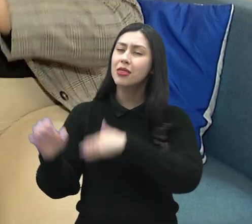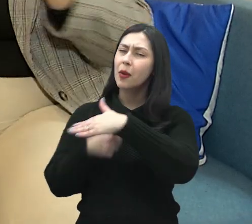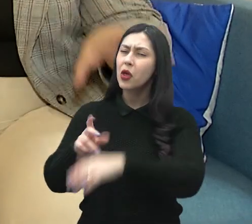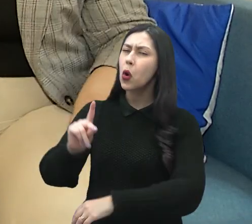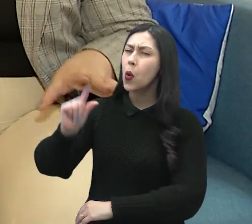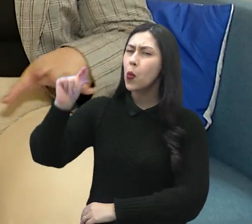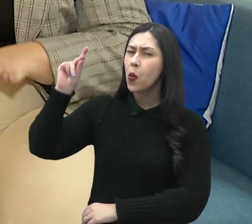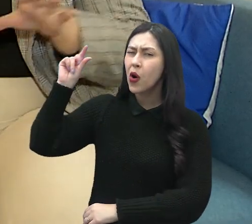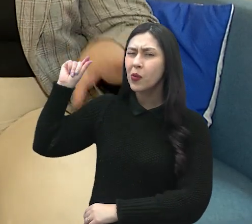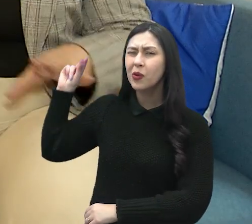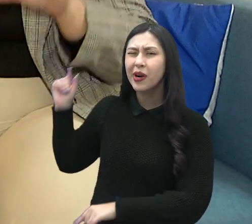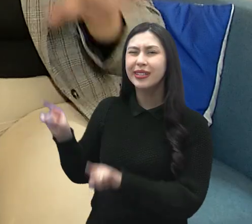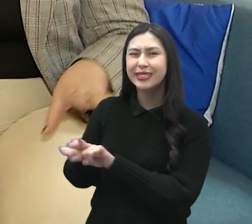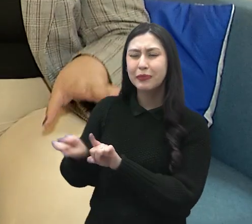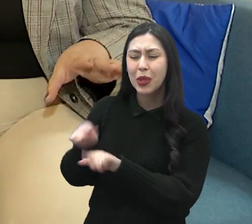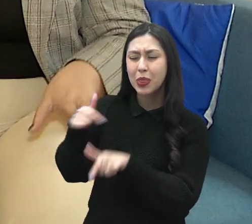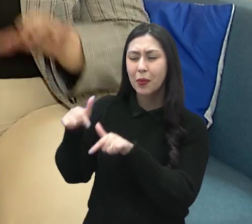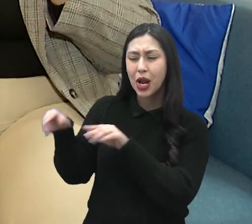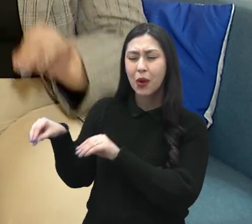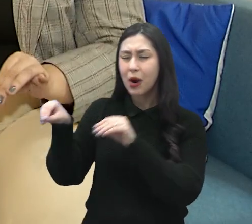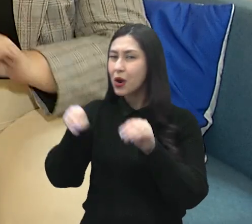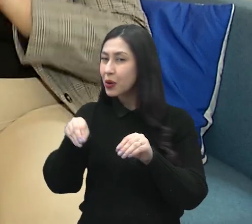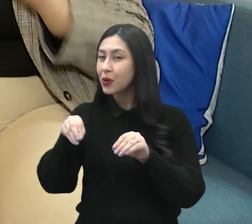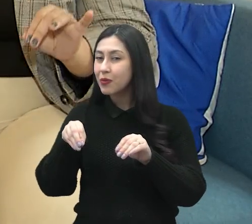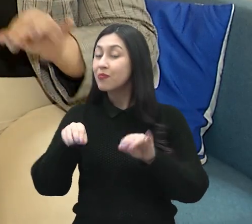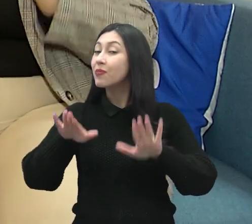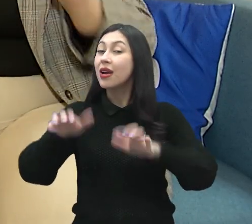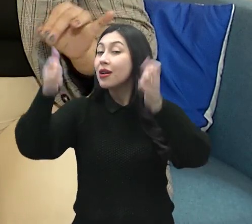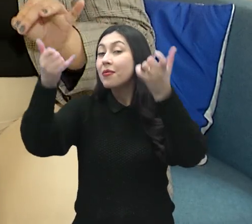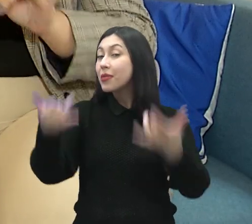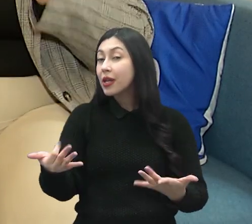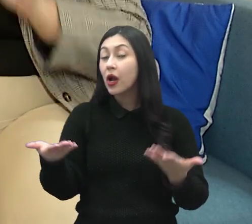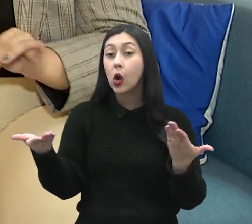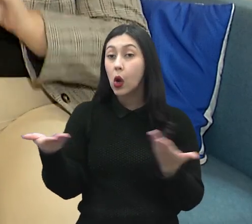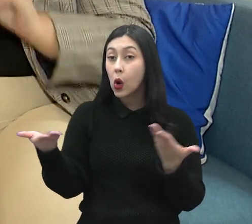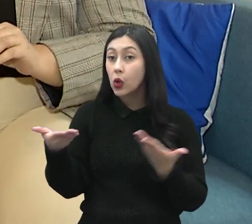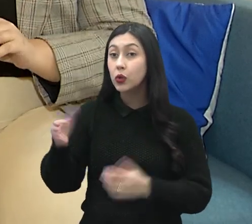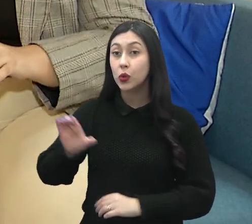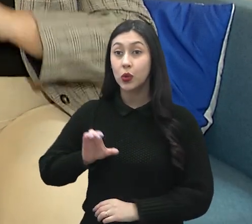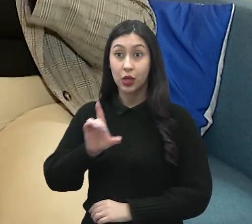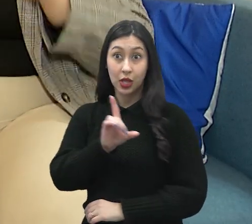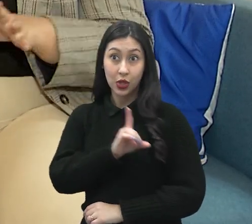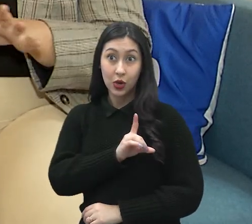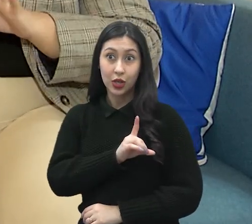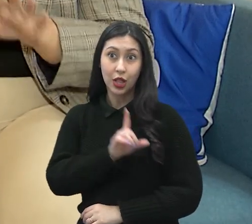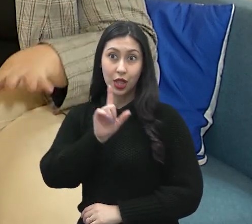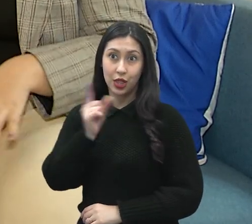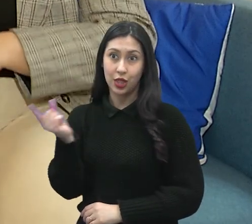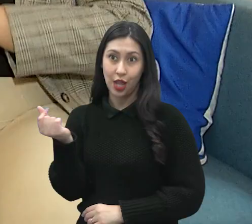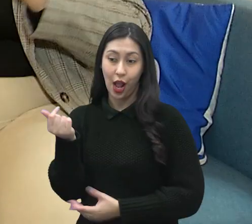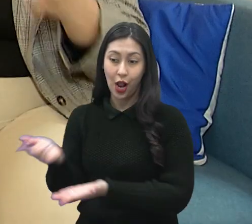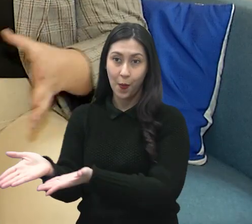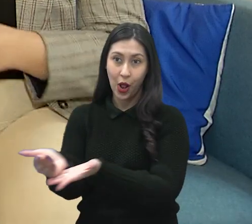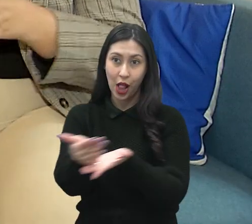ele fez uma transição também de carreira ali em um momento. Então, Rodney, me conta, hoje você como coordenador de rentabilidade, estava me explicando mais ou